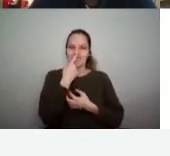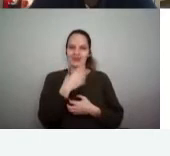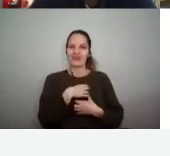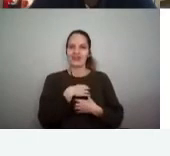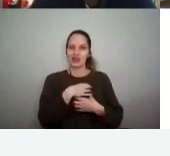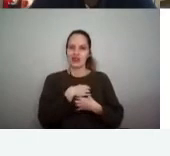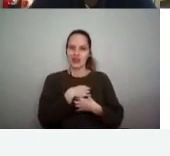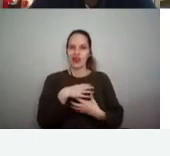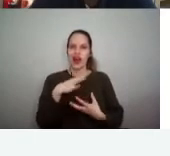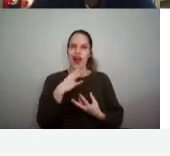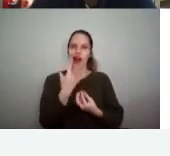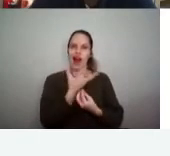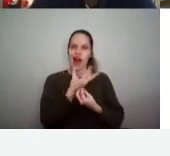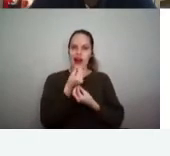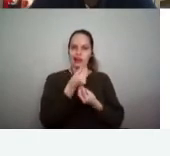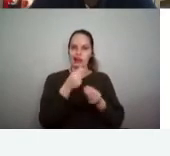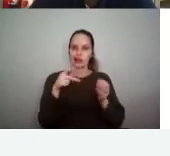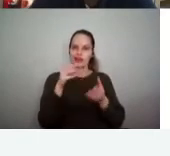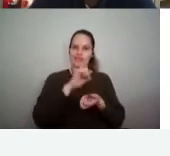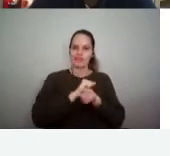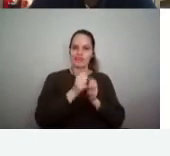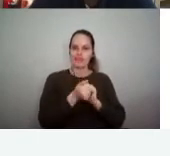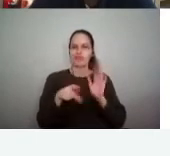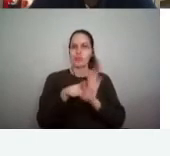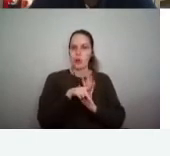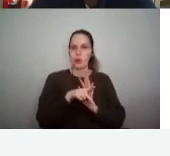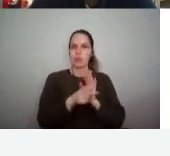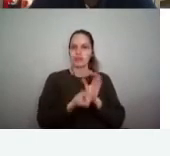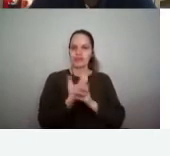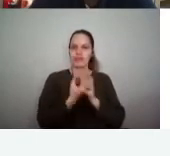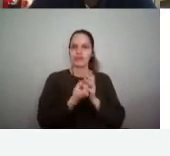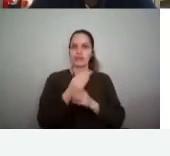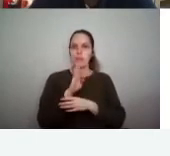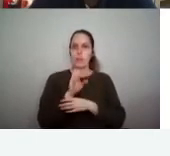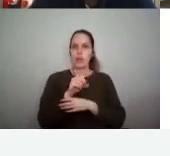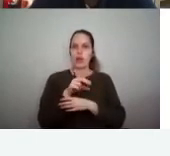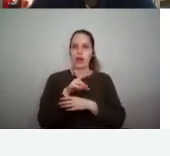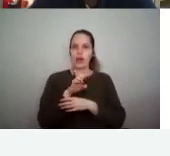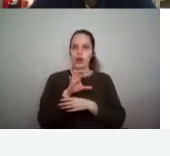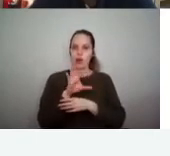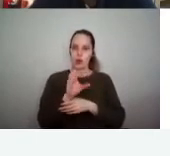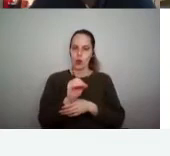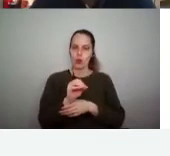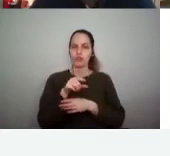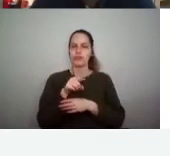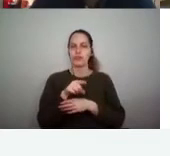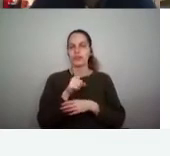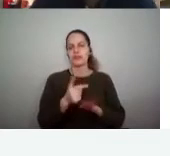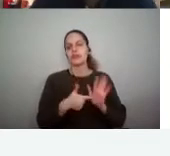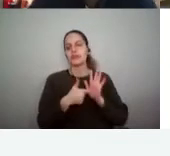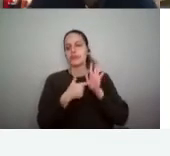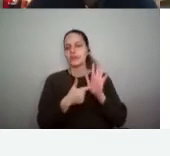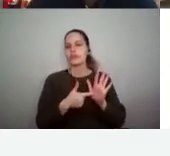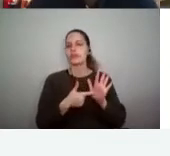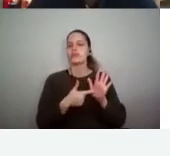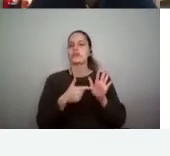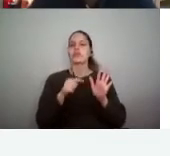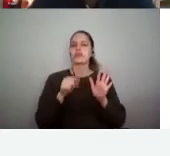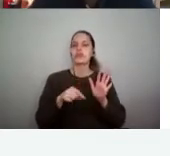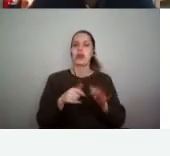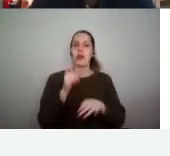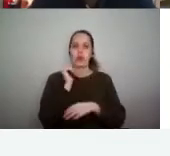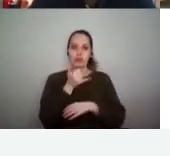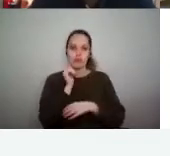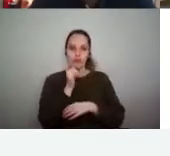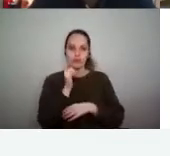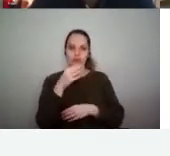bonecos. Muito cedo eu já comecei a apresentar alguns trabalhos, a fazer contação de histórias dentro de uma pré-escola